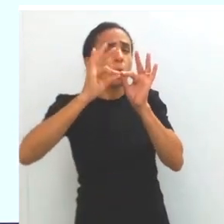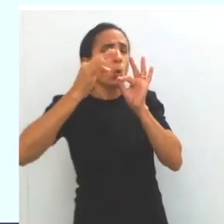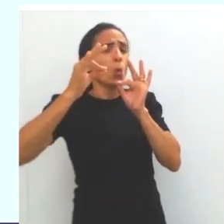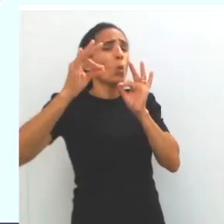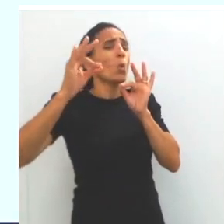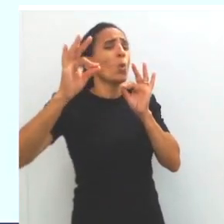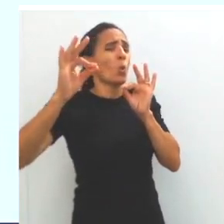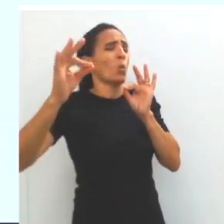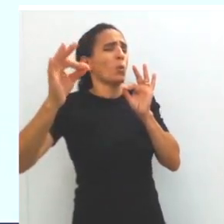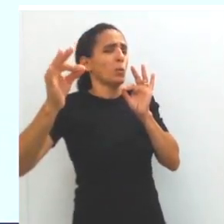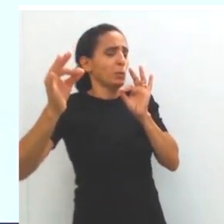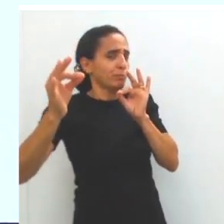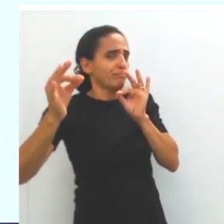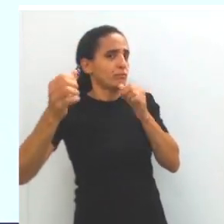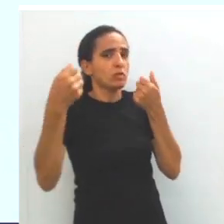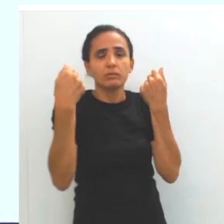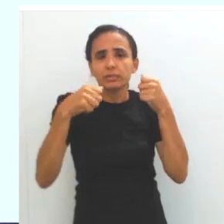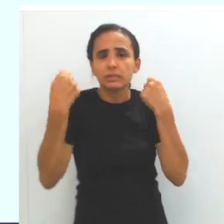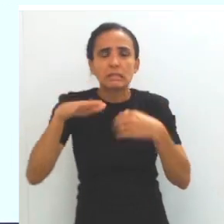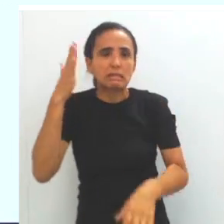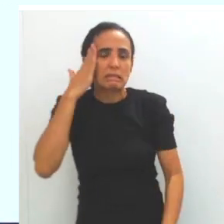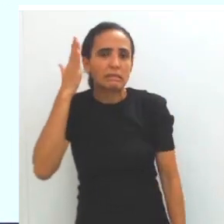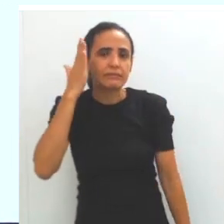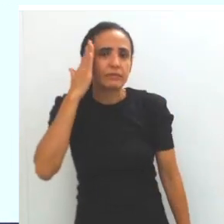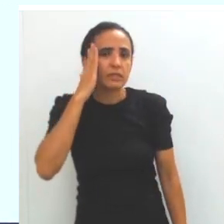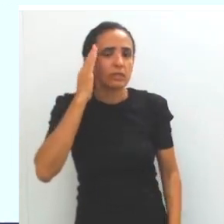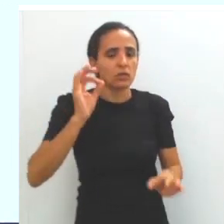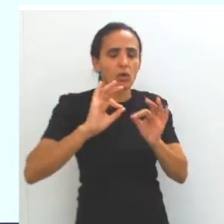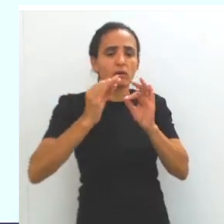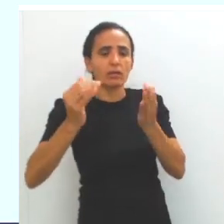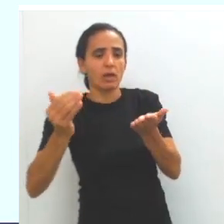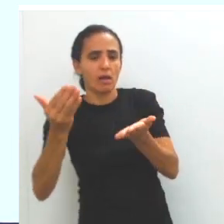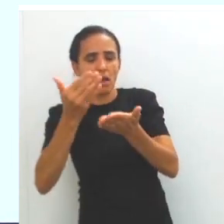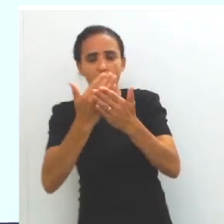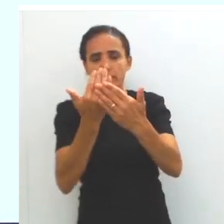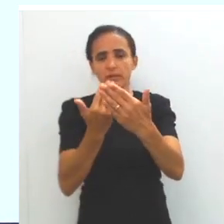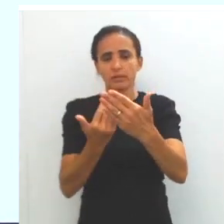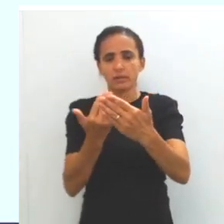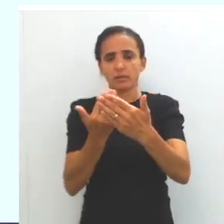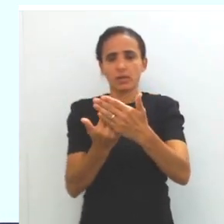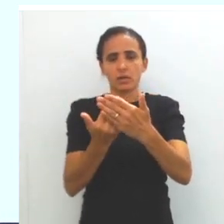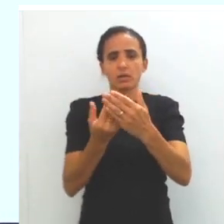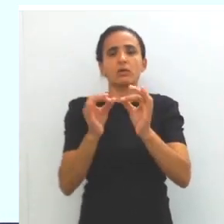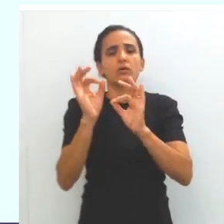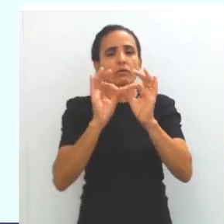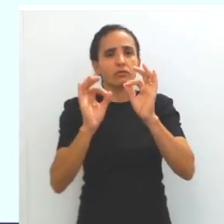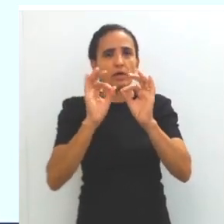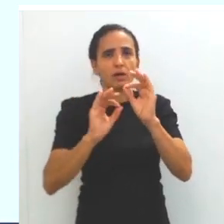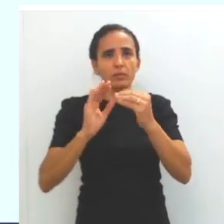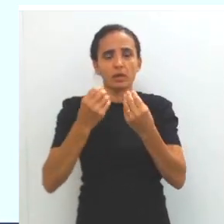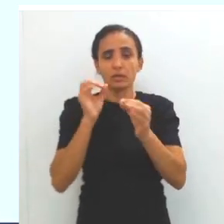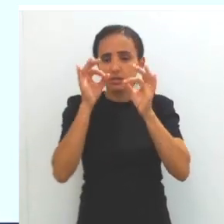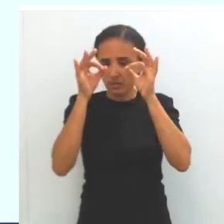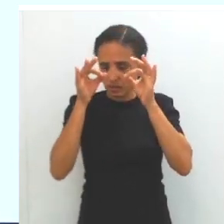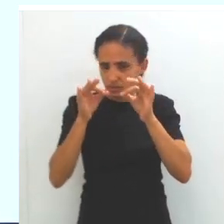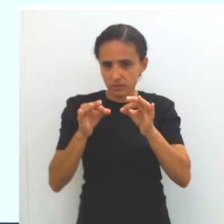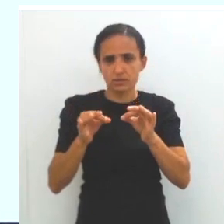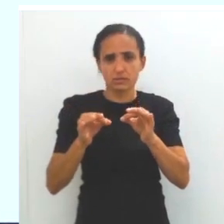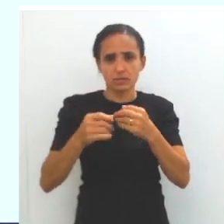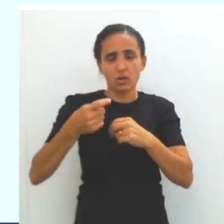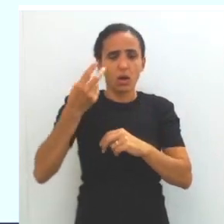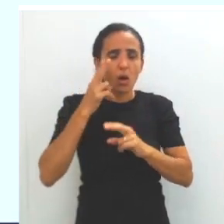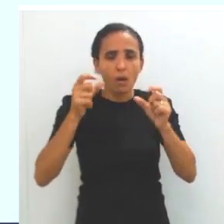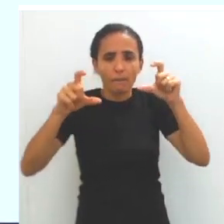distante. Eu tenho que distanciar o ponto focal. O que é no meio, quem é míope, vai para o